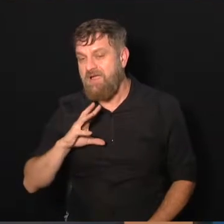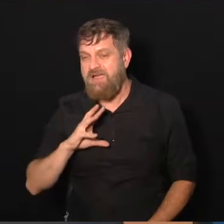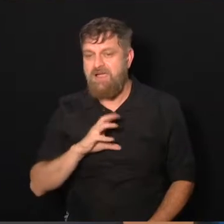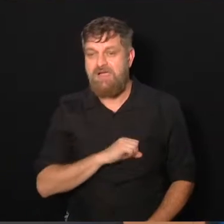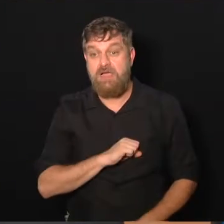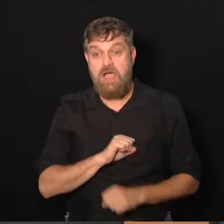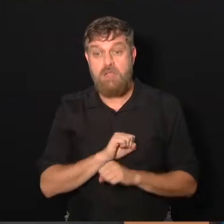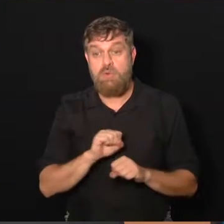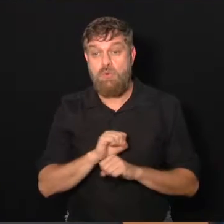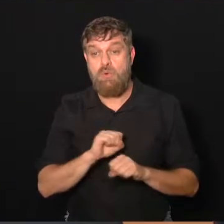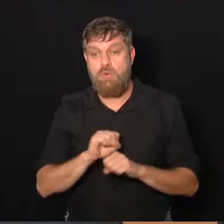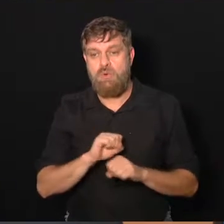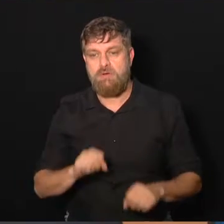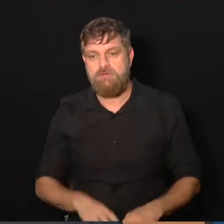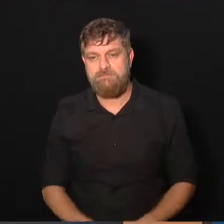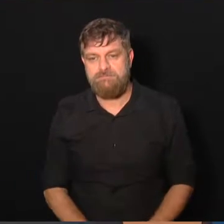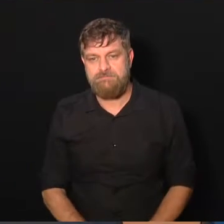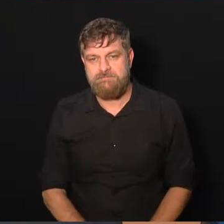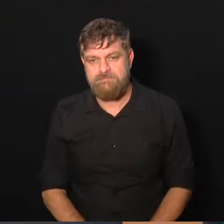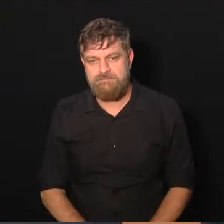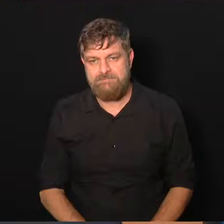vida.